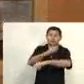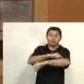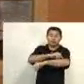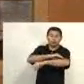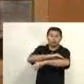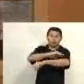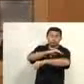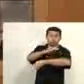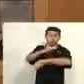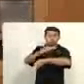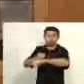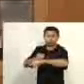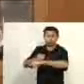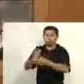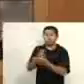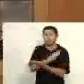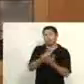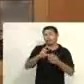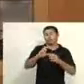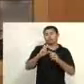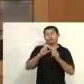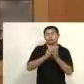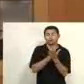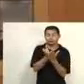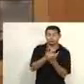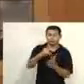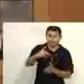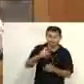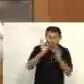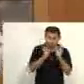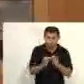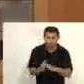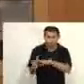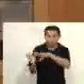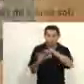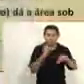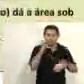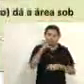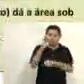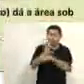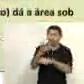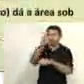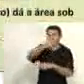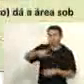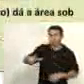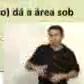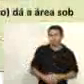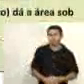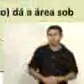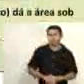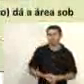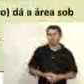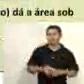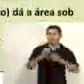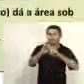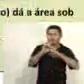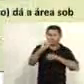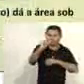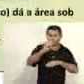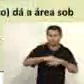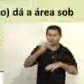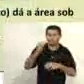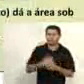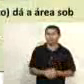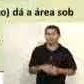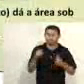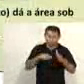eu aumentei a medida de variabilidade, que é o desvio padrão. Certo? Então vamos ao quadro novamente e trabalhar um pouquinho mais,